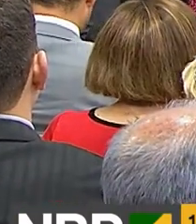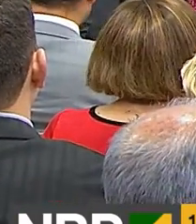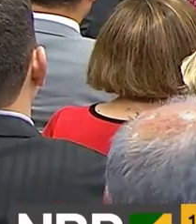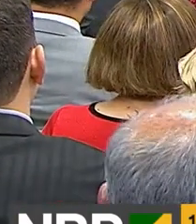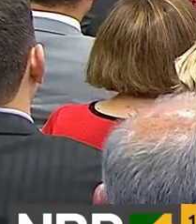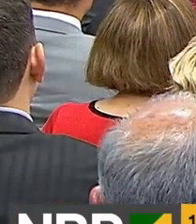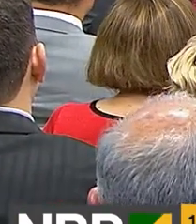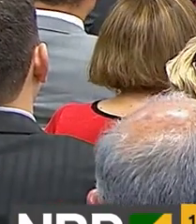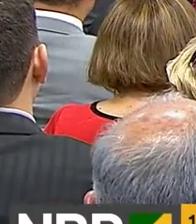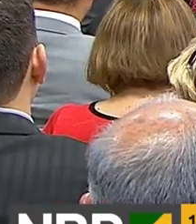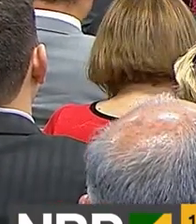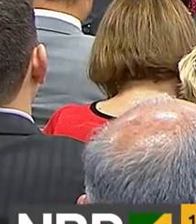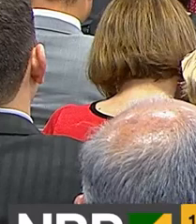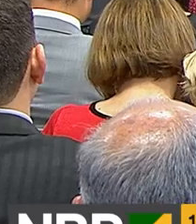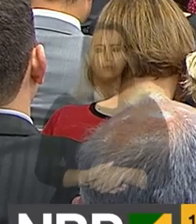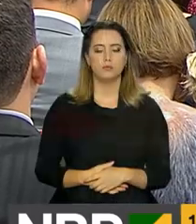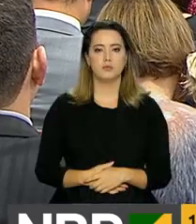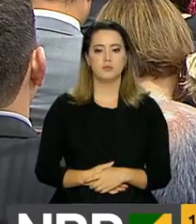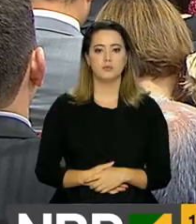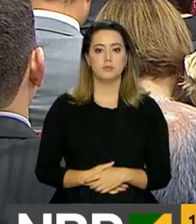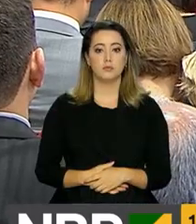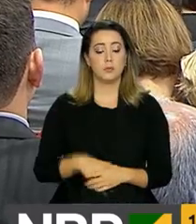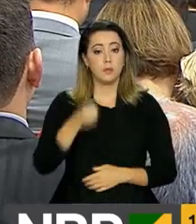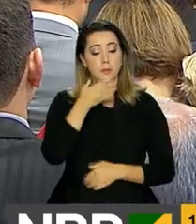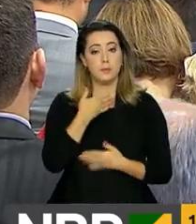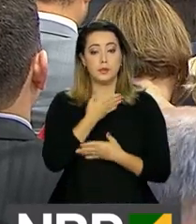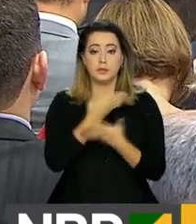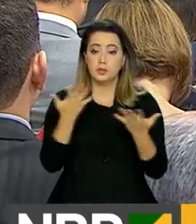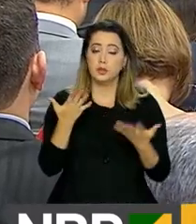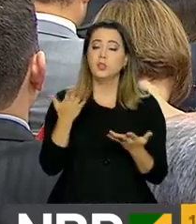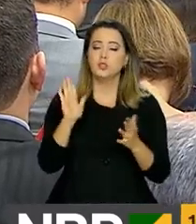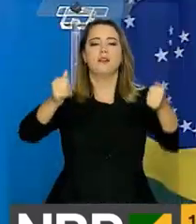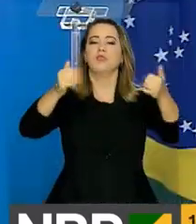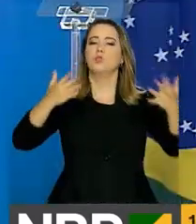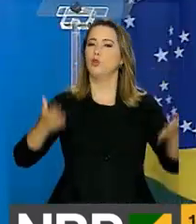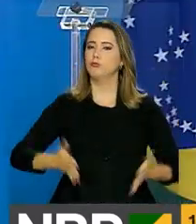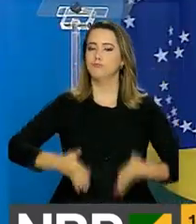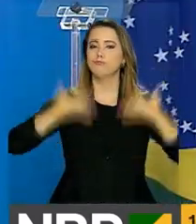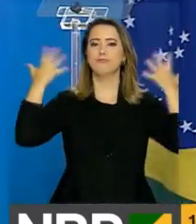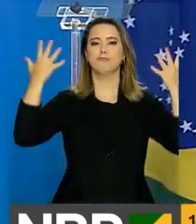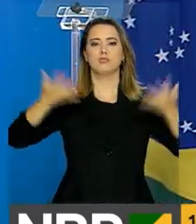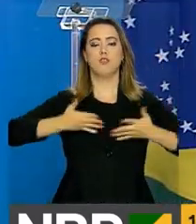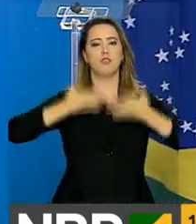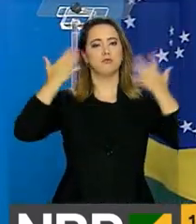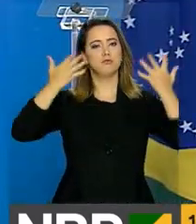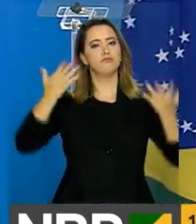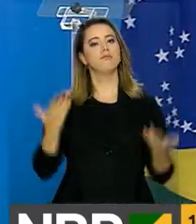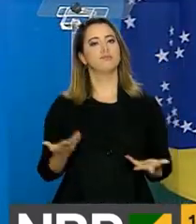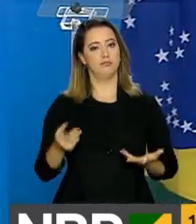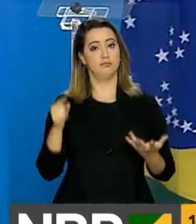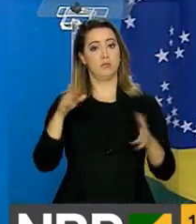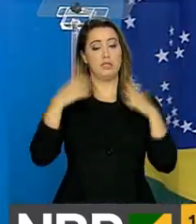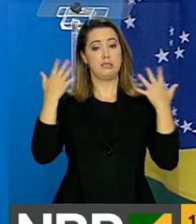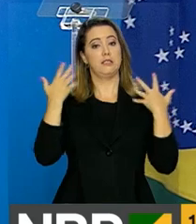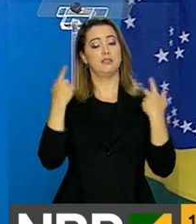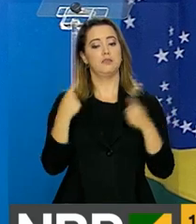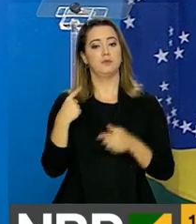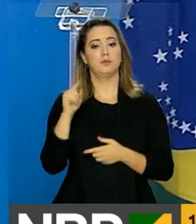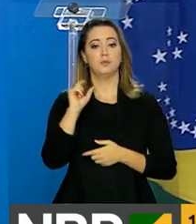mas eu quero dizer meus amigos que é com extraordinária alegria alegria cívica que